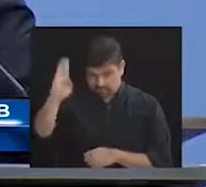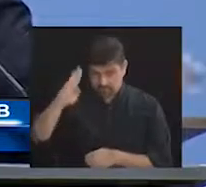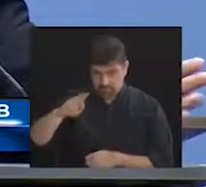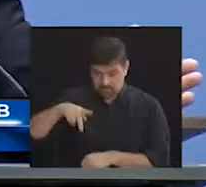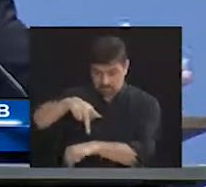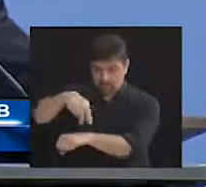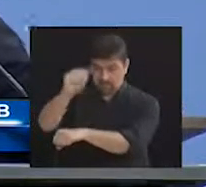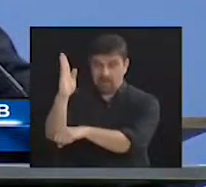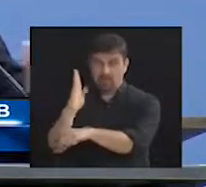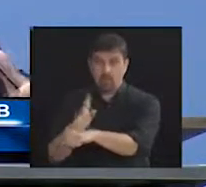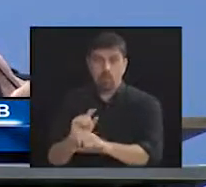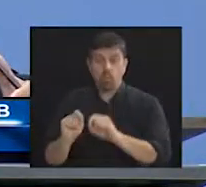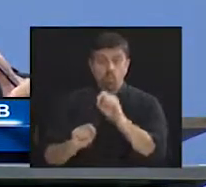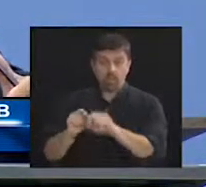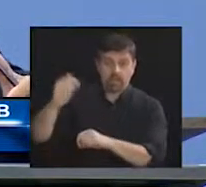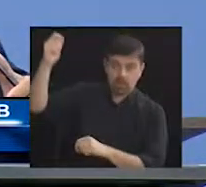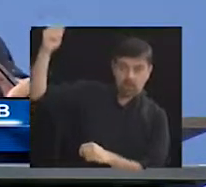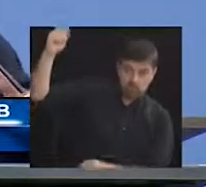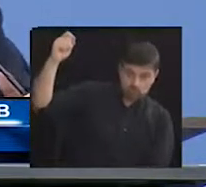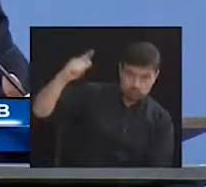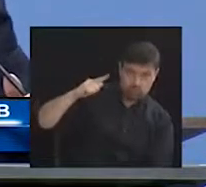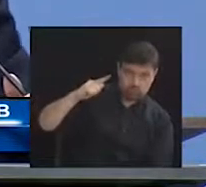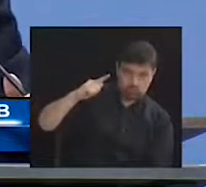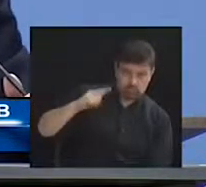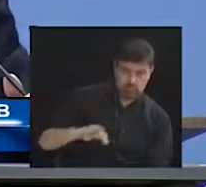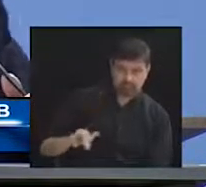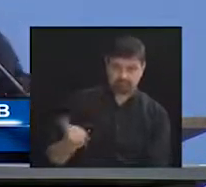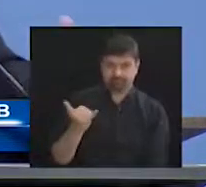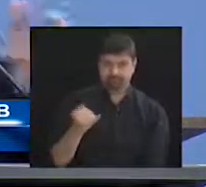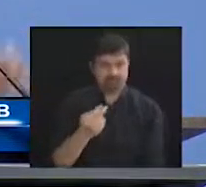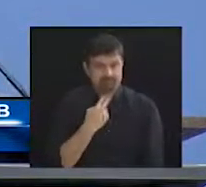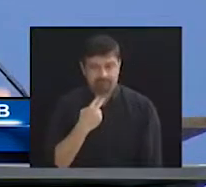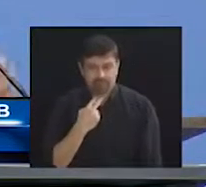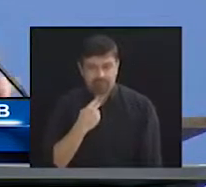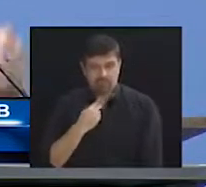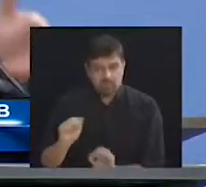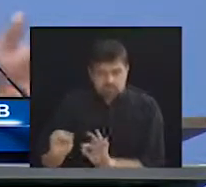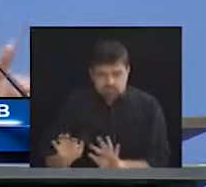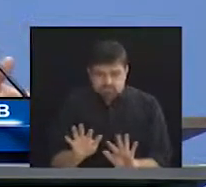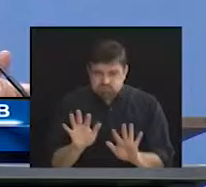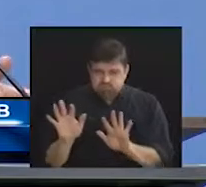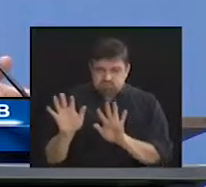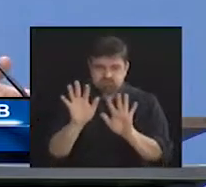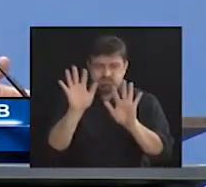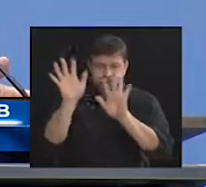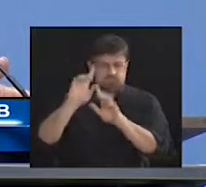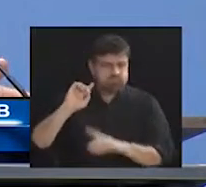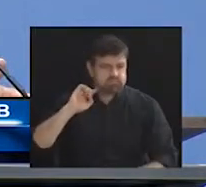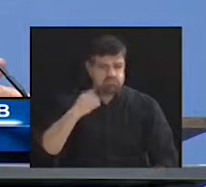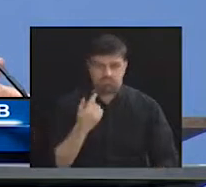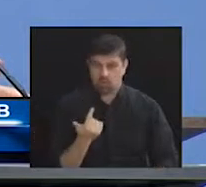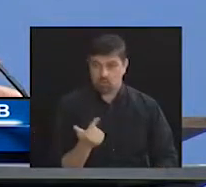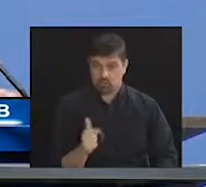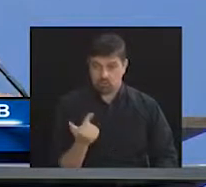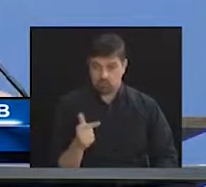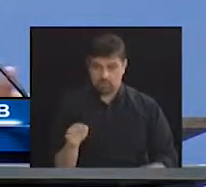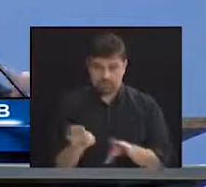que é o sol isso é altamente contributivo não polui e o que uma outra contribuição vereador